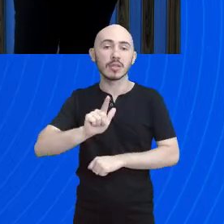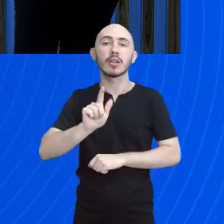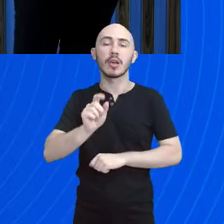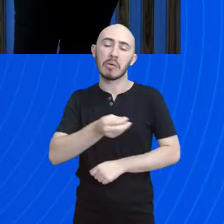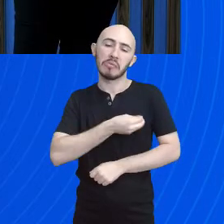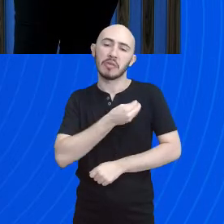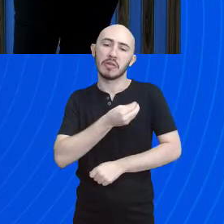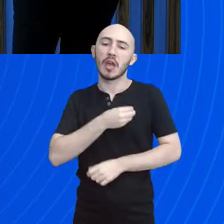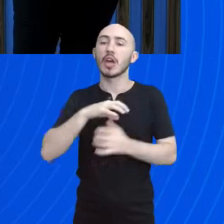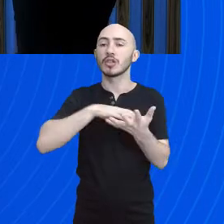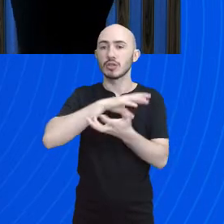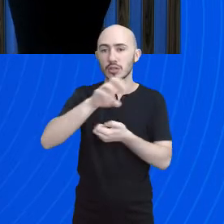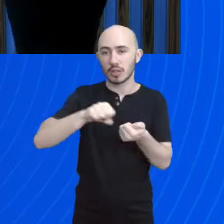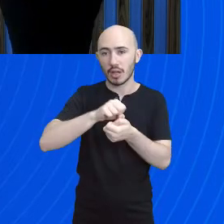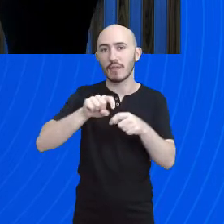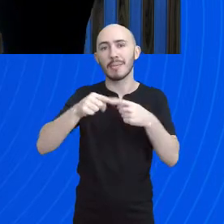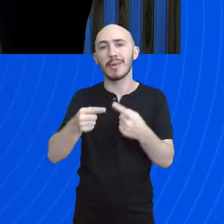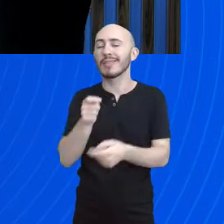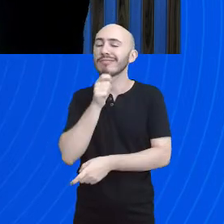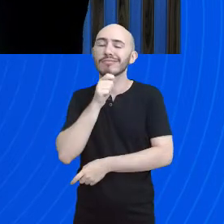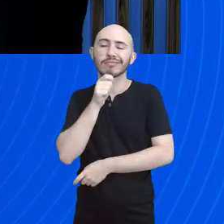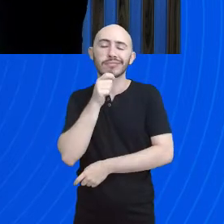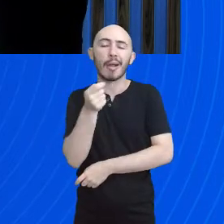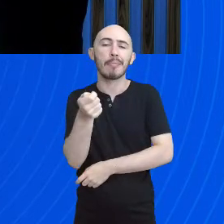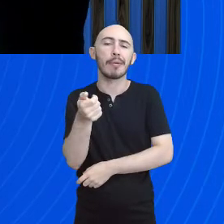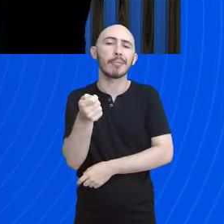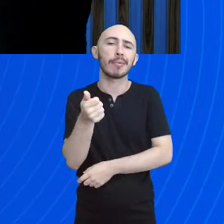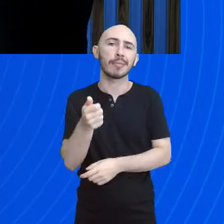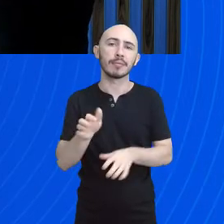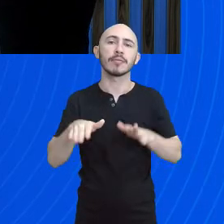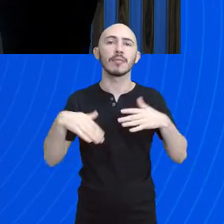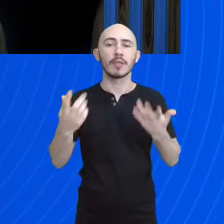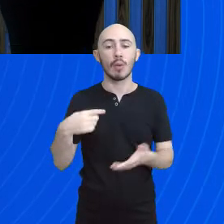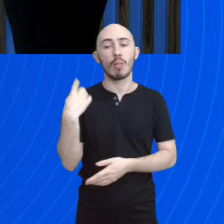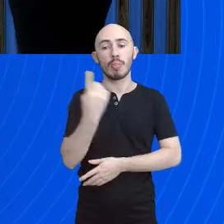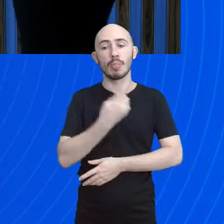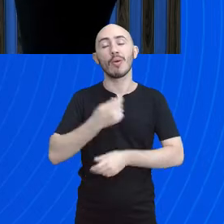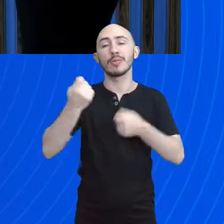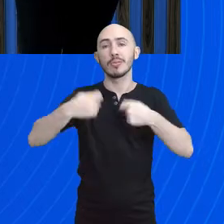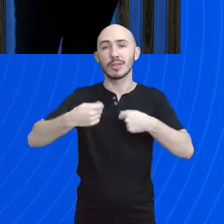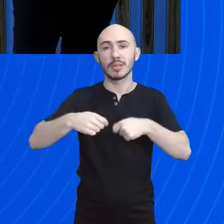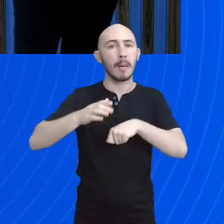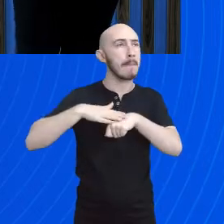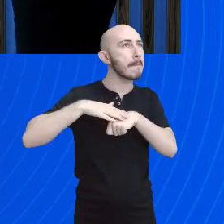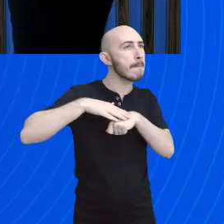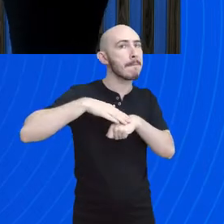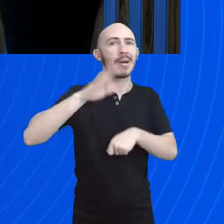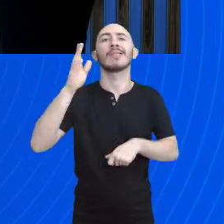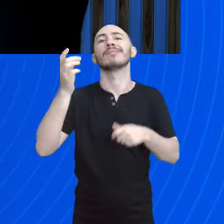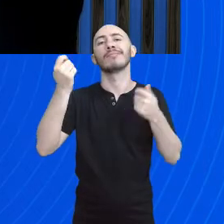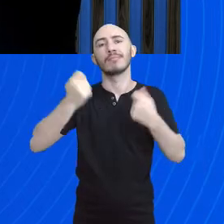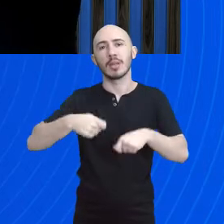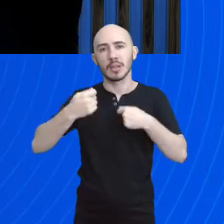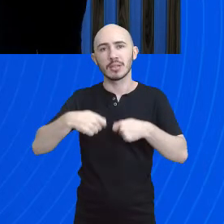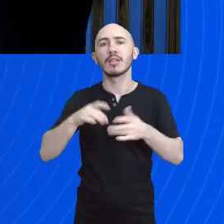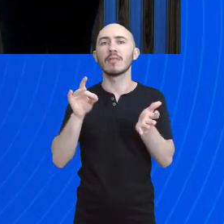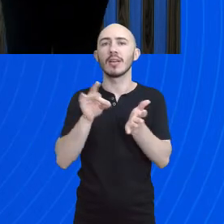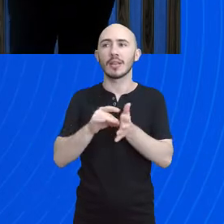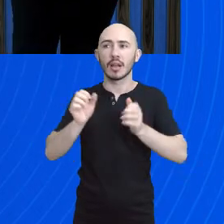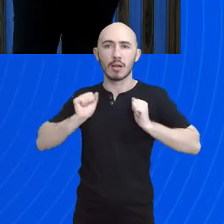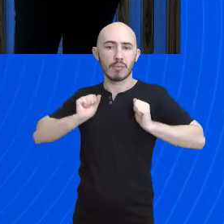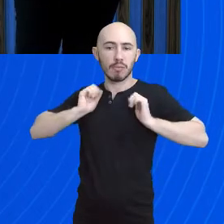de forma sustentável. Mas ainda é muito pouco. A gente precisa de mais. A gente precisa de mais ação.